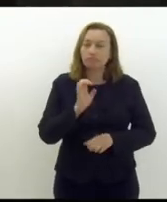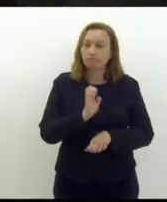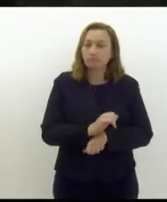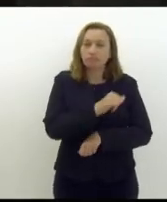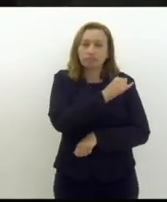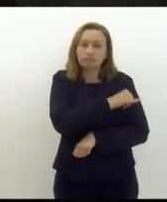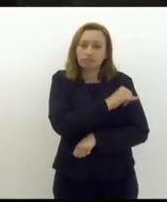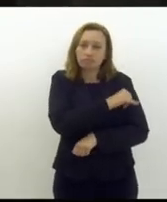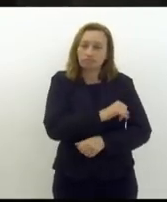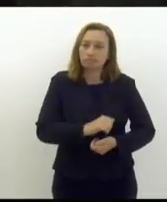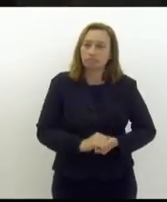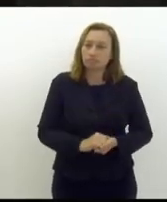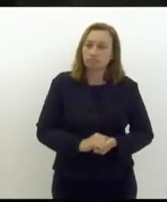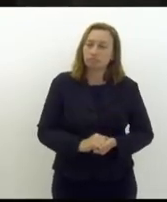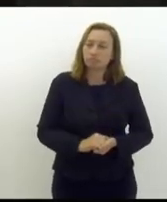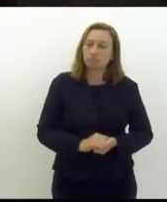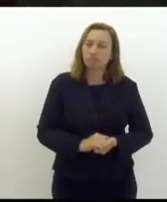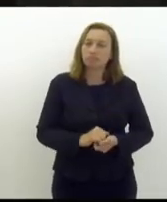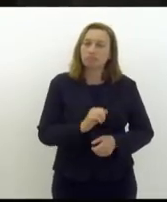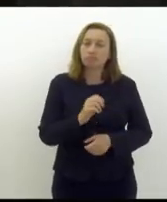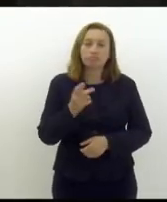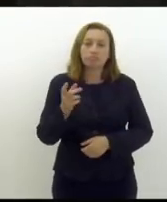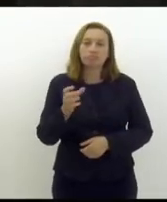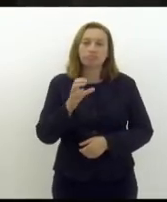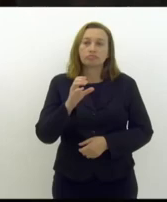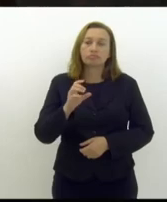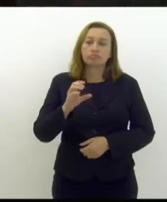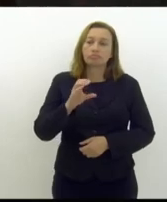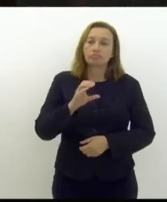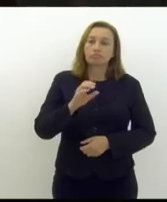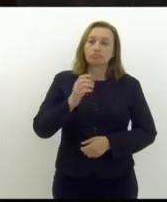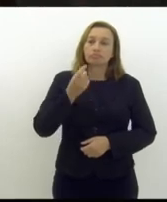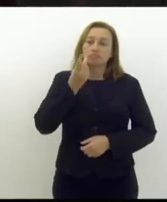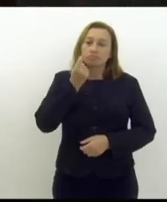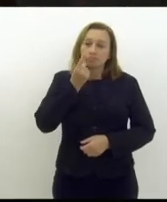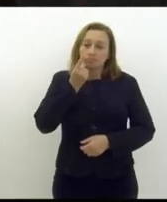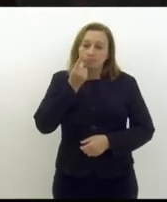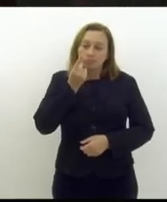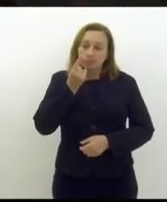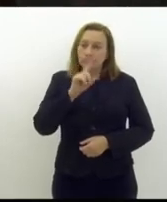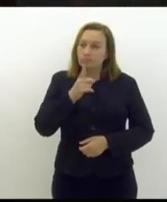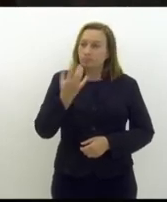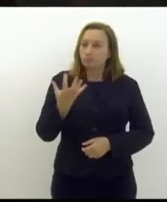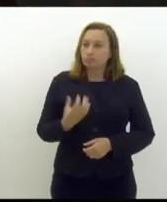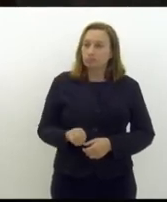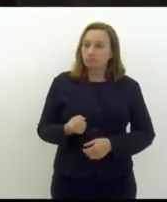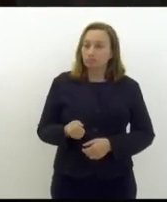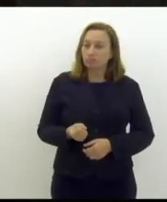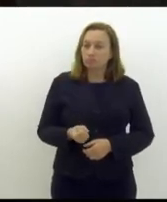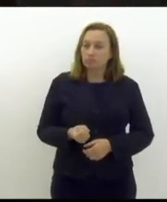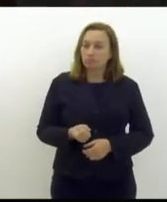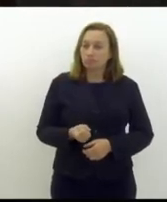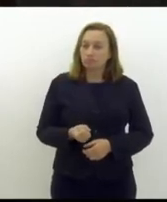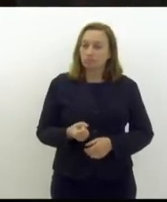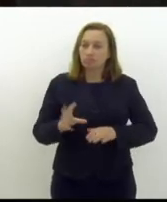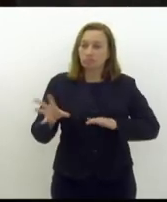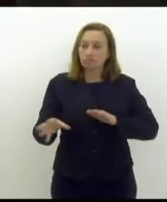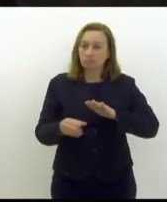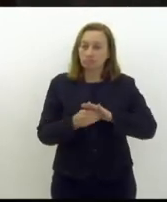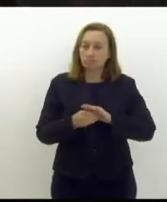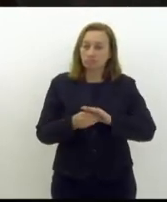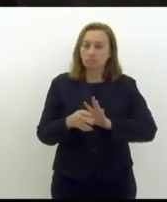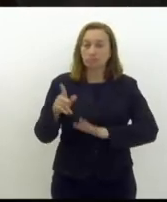estado do Rio de Janeiro e o Estado do Ceará ainda não adotaram o regime de emendas